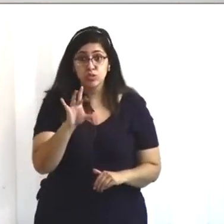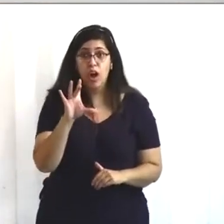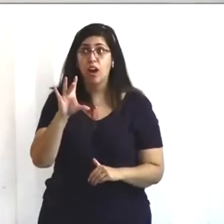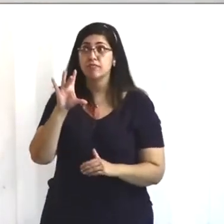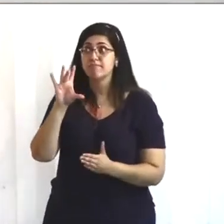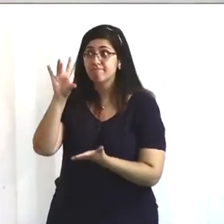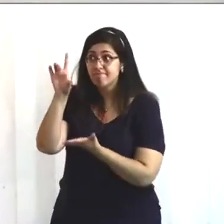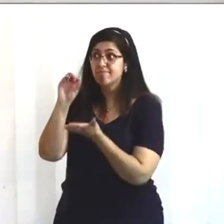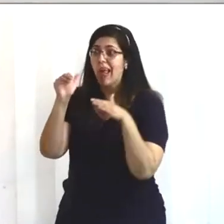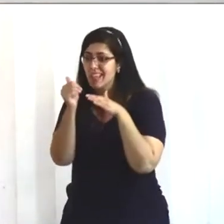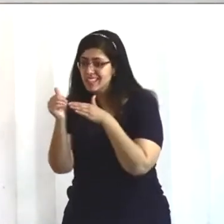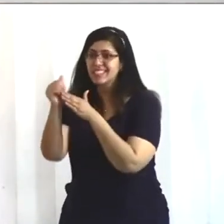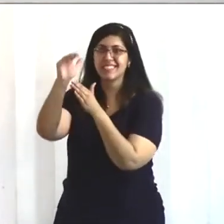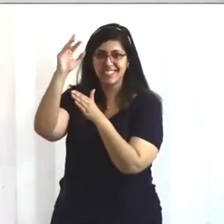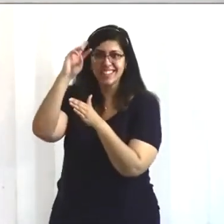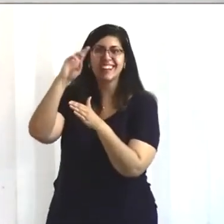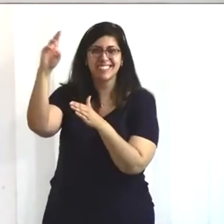ouviram o Evangelho.